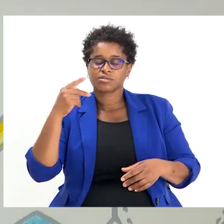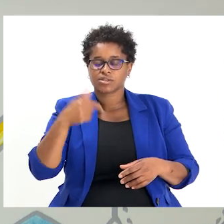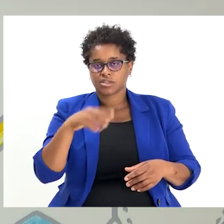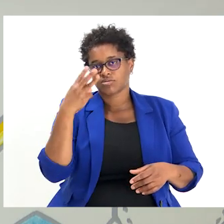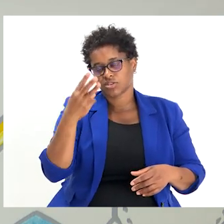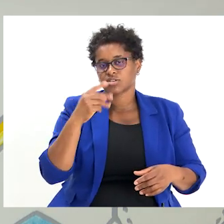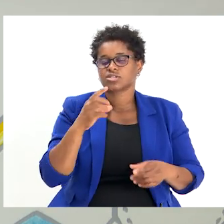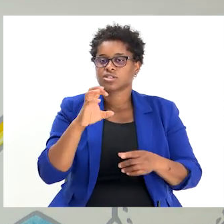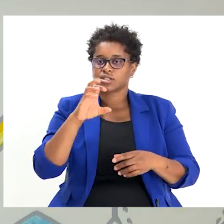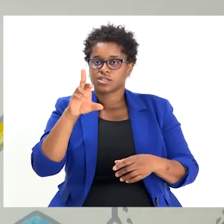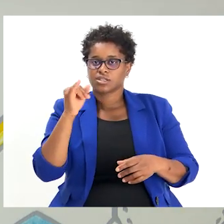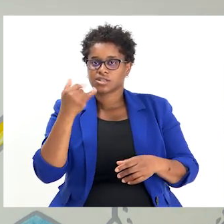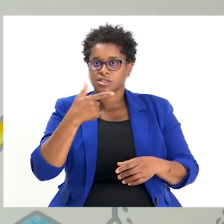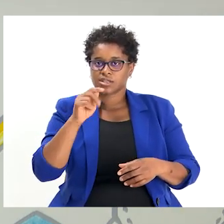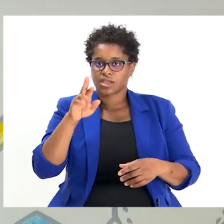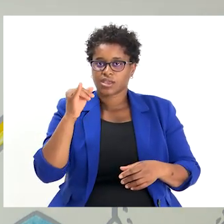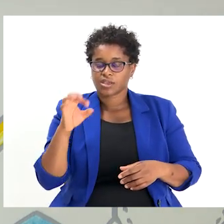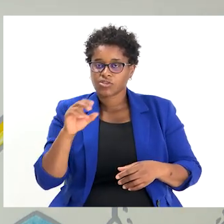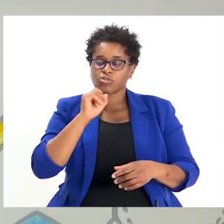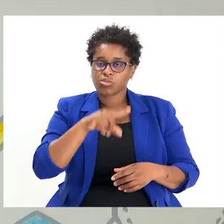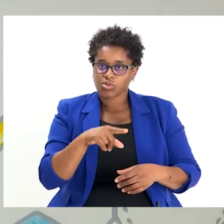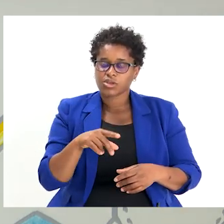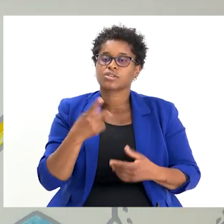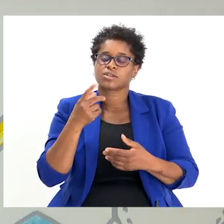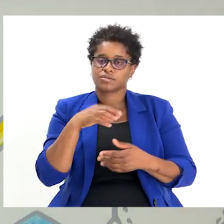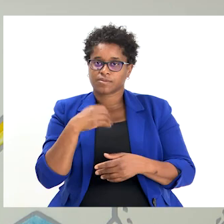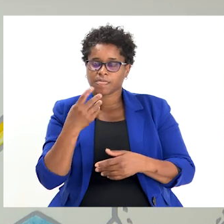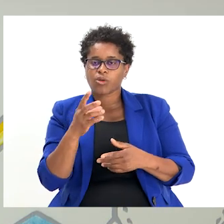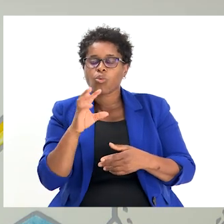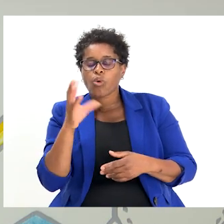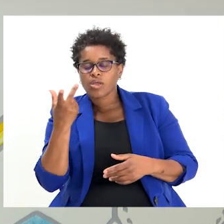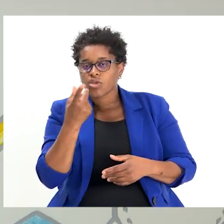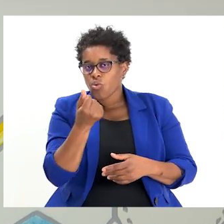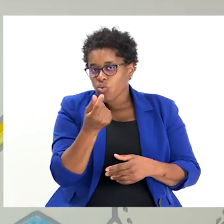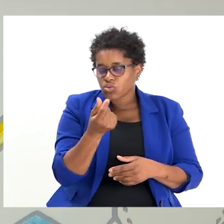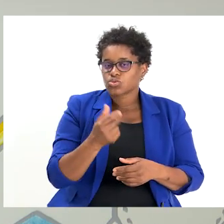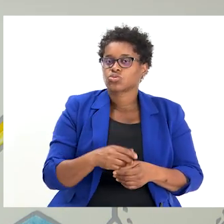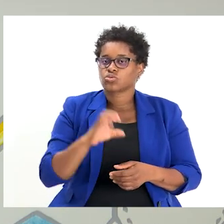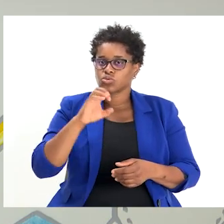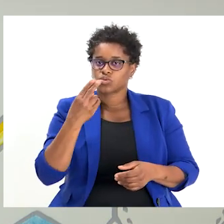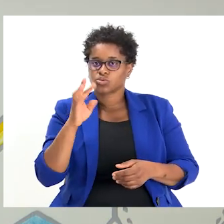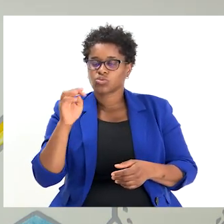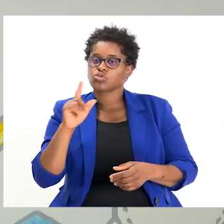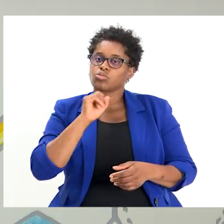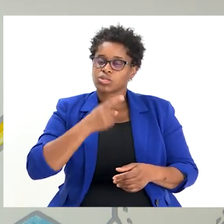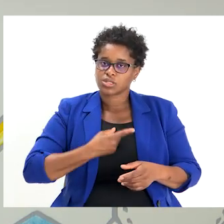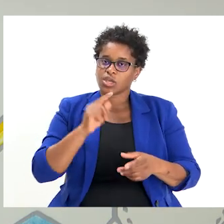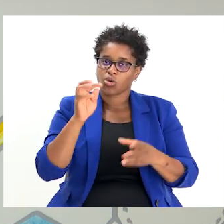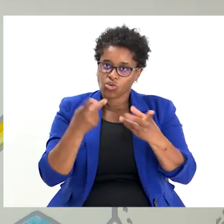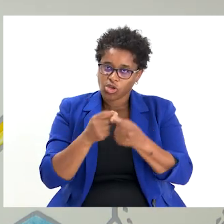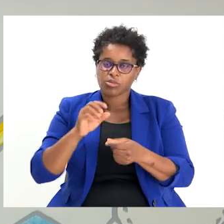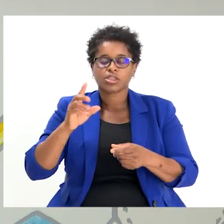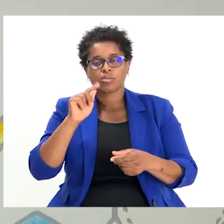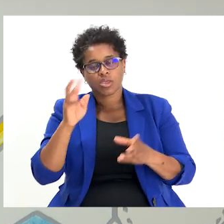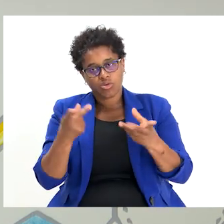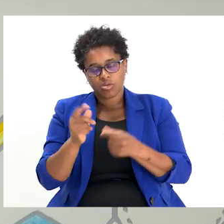necessidade. Podemos classificar quanto ao custo, poderá ser necessidades econômicas e não econômicas. Quanto